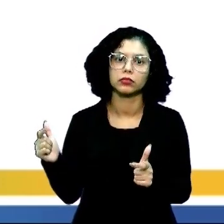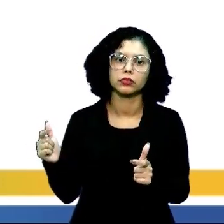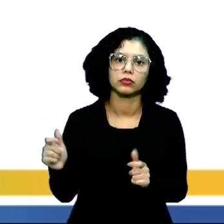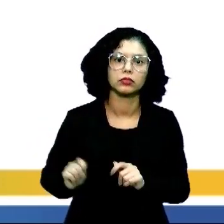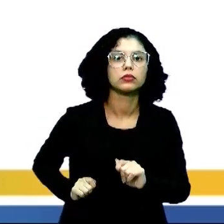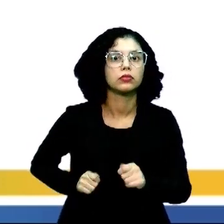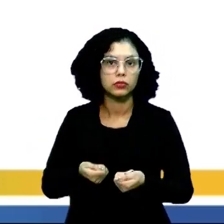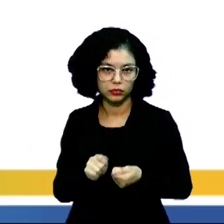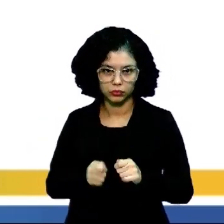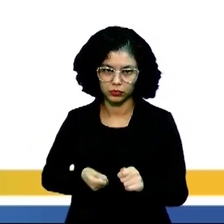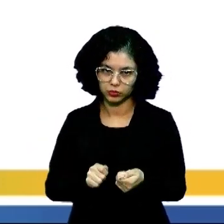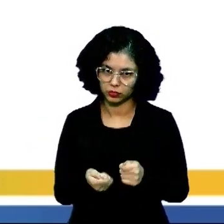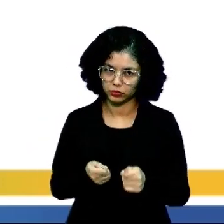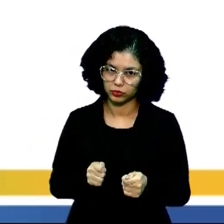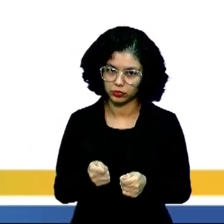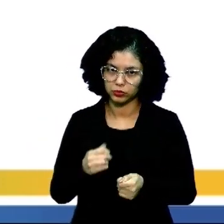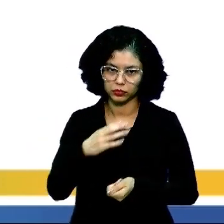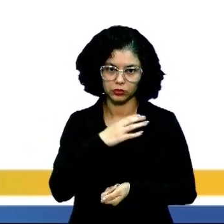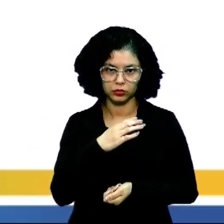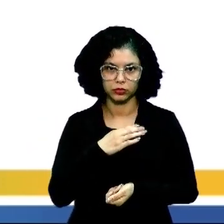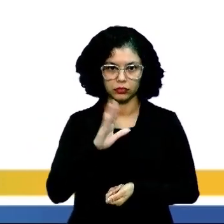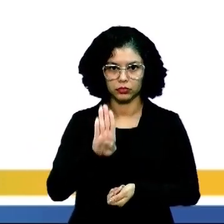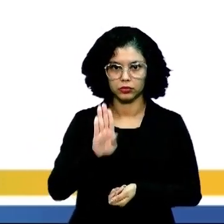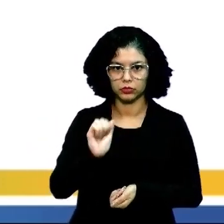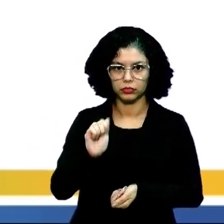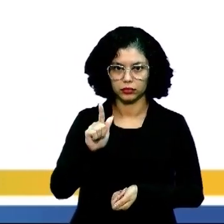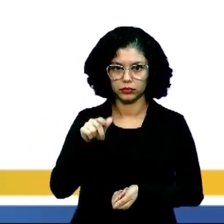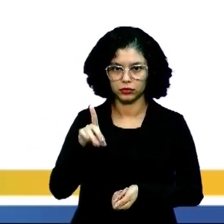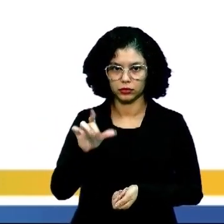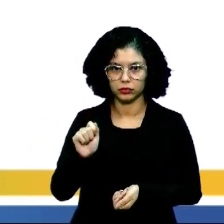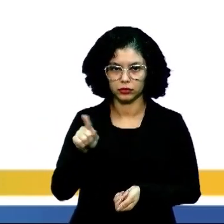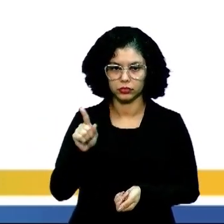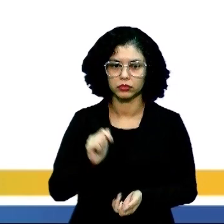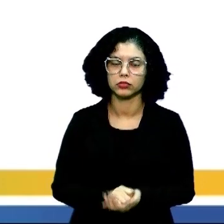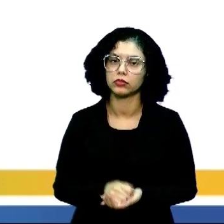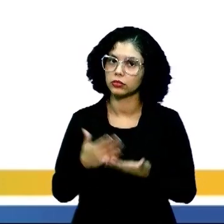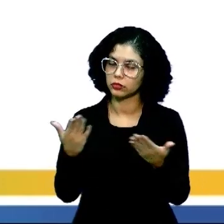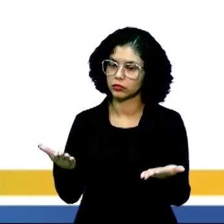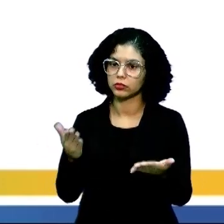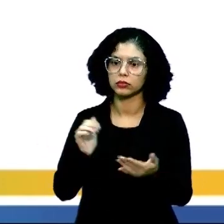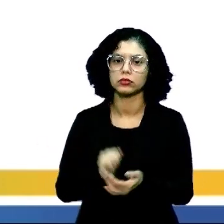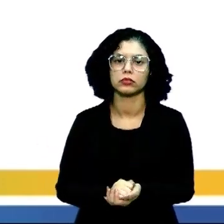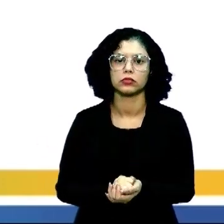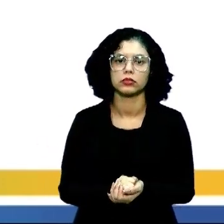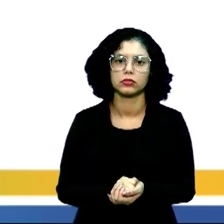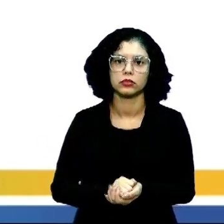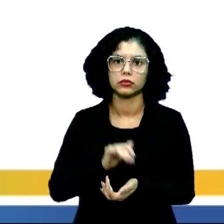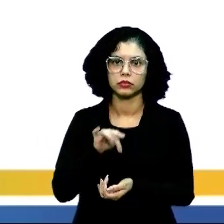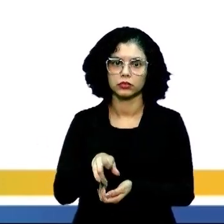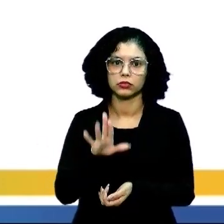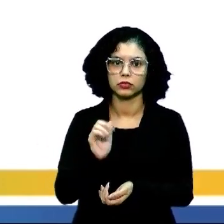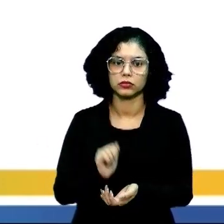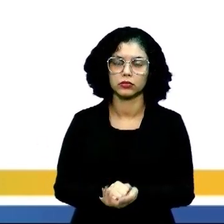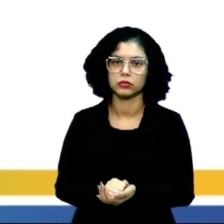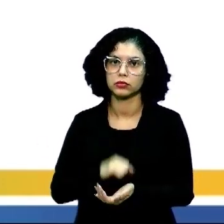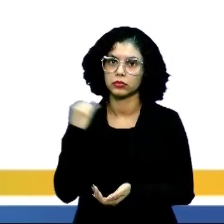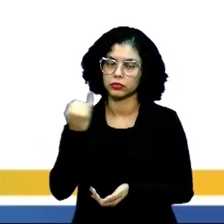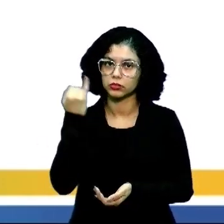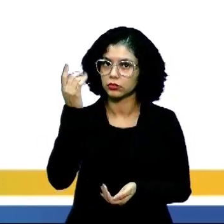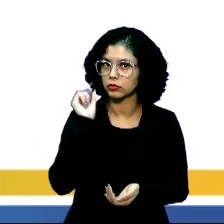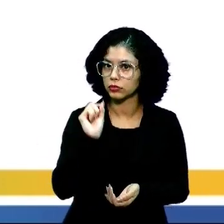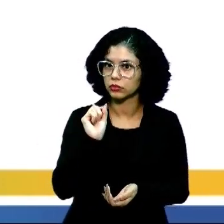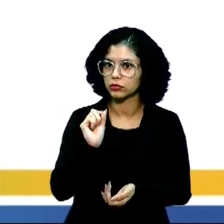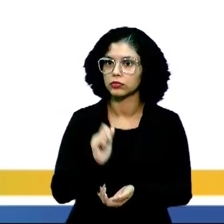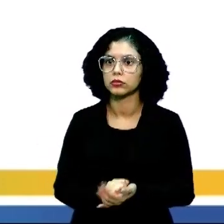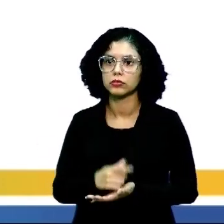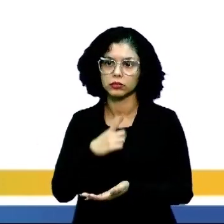logo tomaram aí o controle da cidade de Bagdá, ok? Isso no Iraque. Uma coisa importante